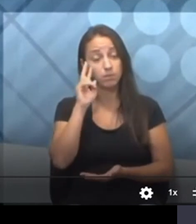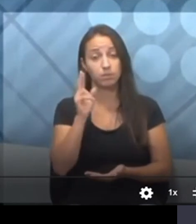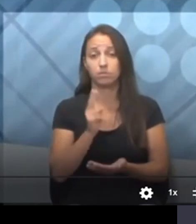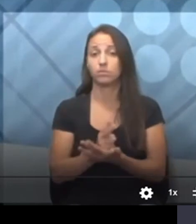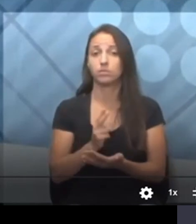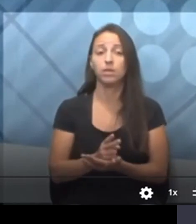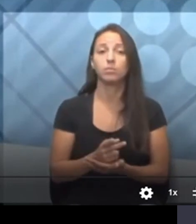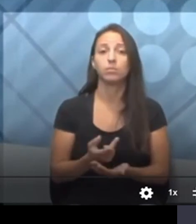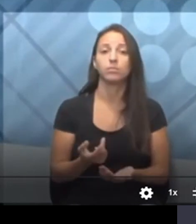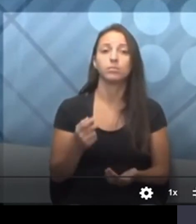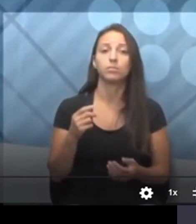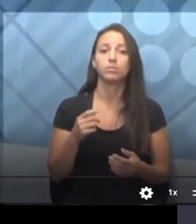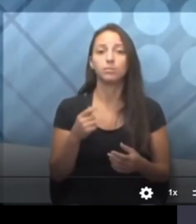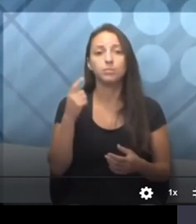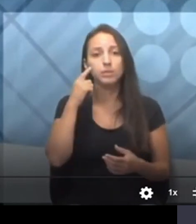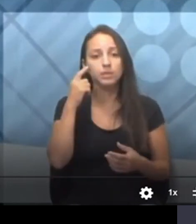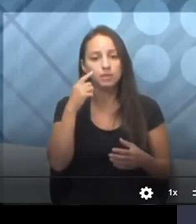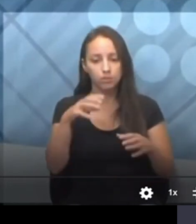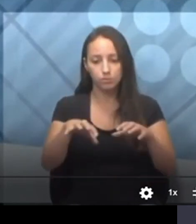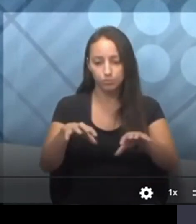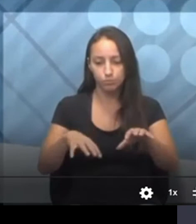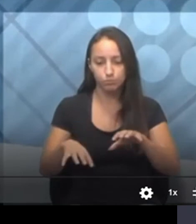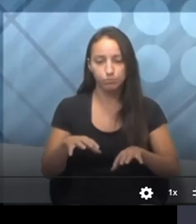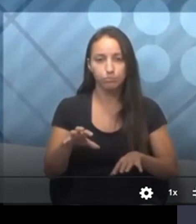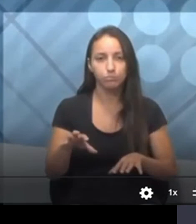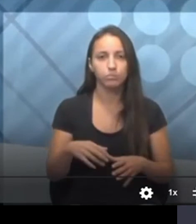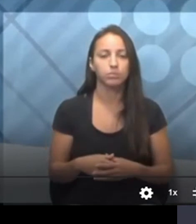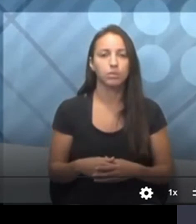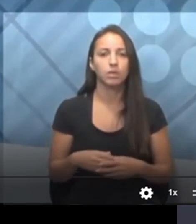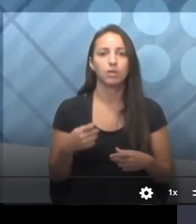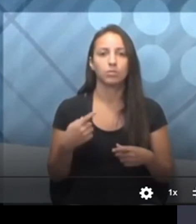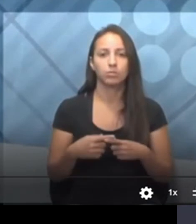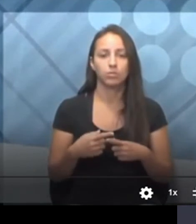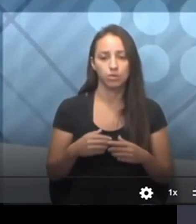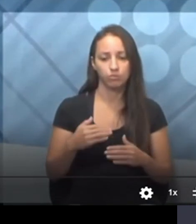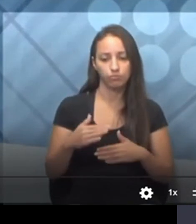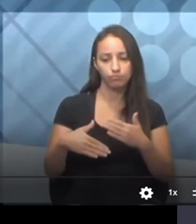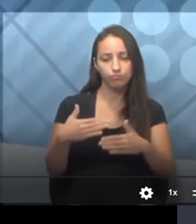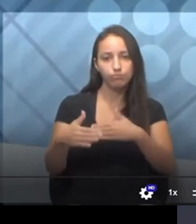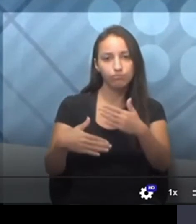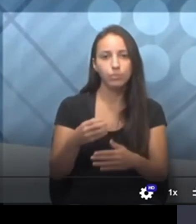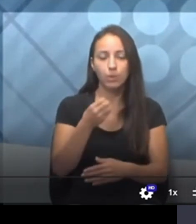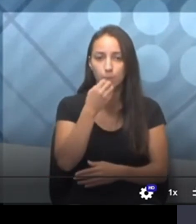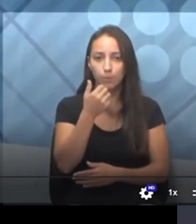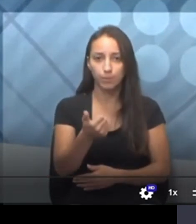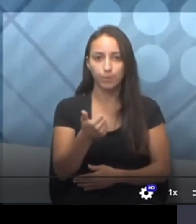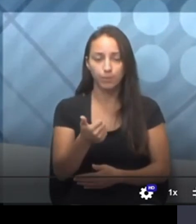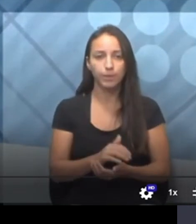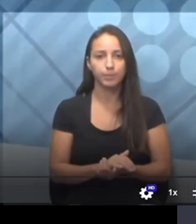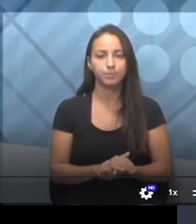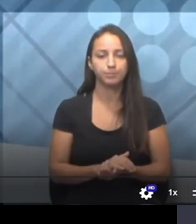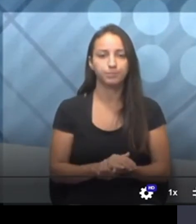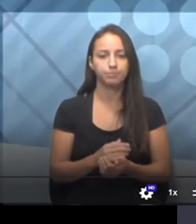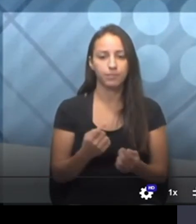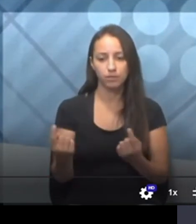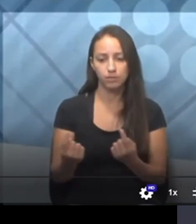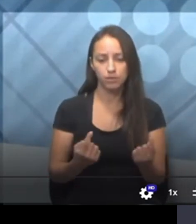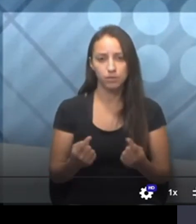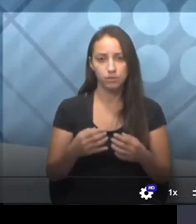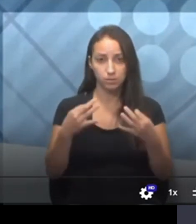macro para que as partes menores ou micro possam se desenvolver bem, inclusive nesse todo, se